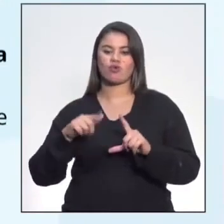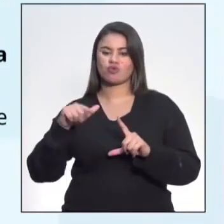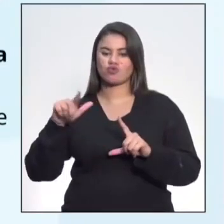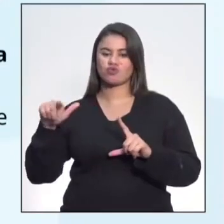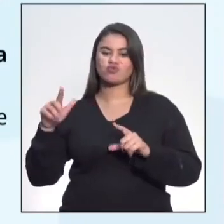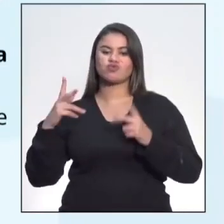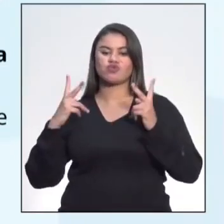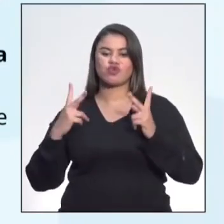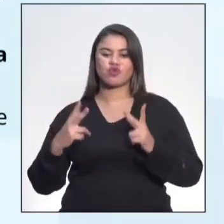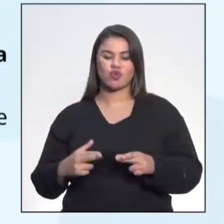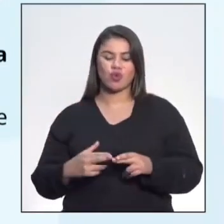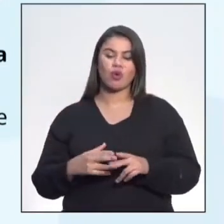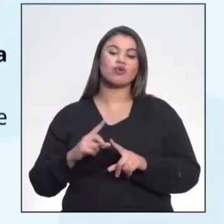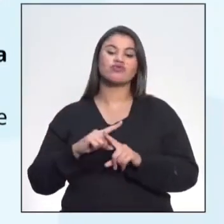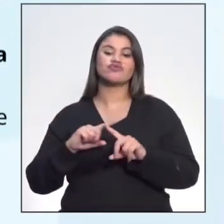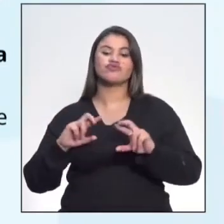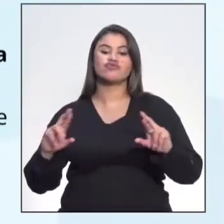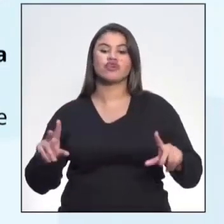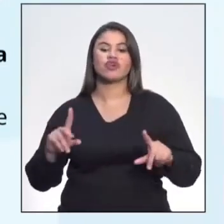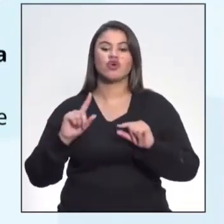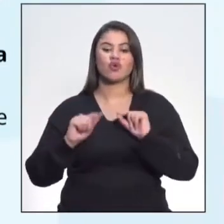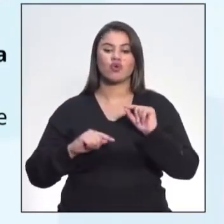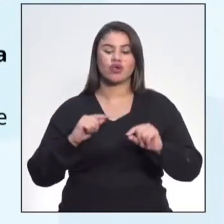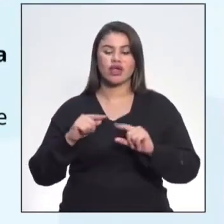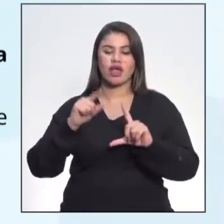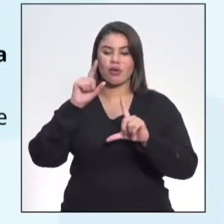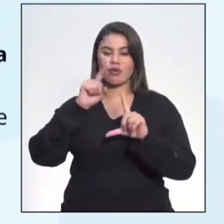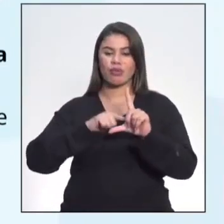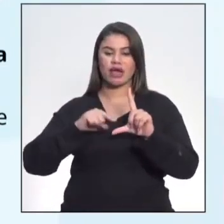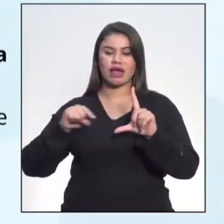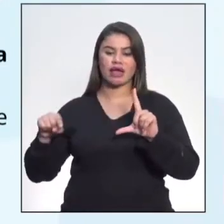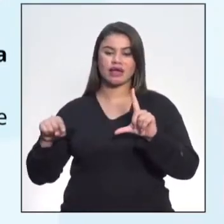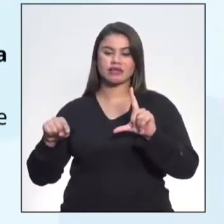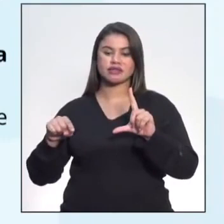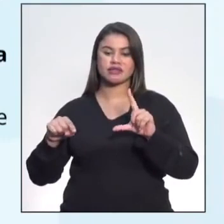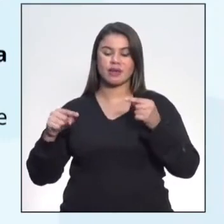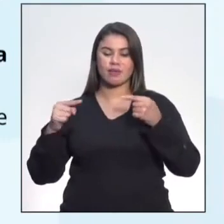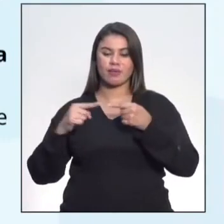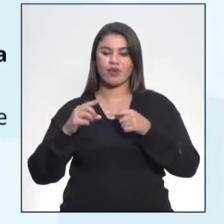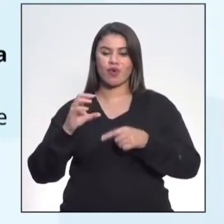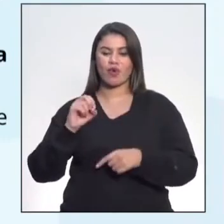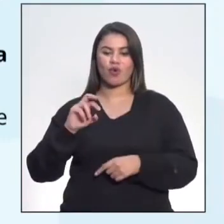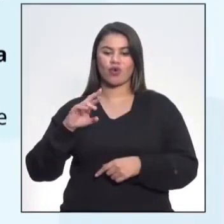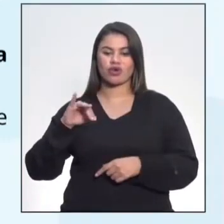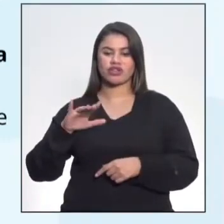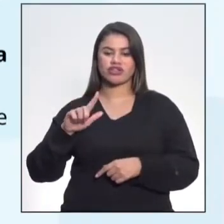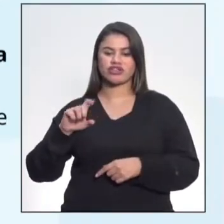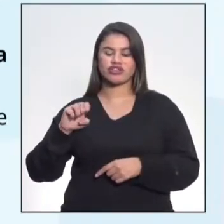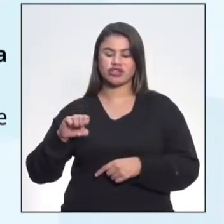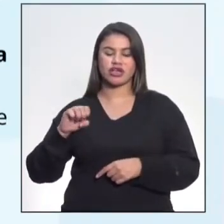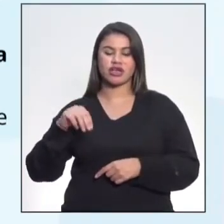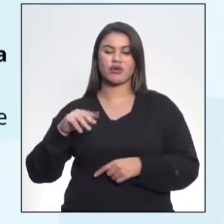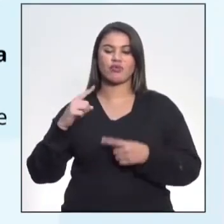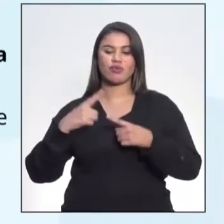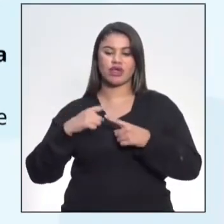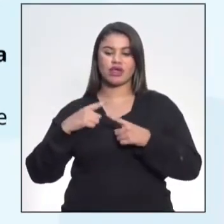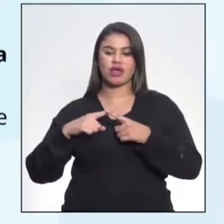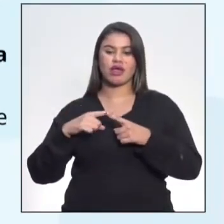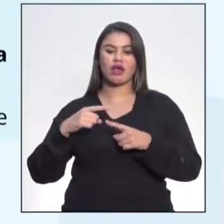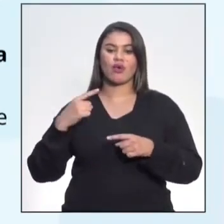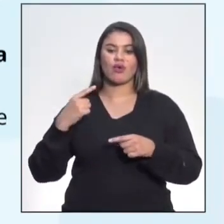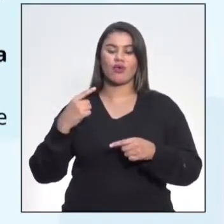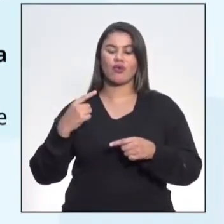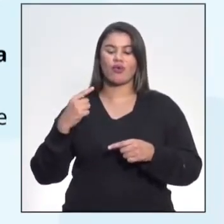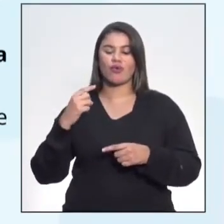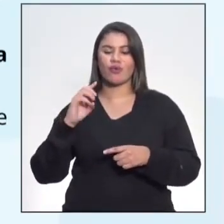jeito. A diferença é que o nosso gráfico também é uma reta, mas ela vai passar na origem. Porque se o B vale 0, ele vai cruzar o eixo